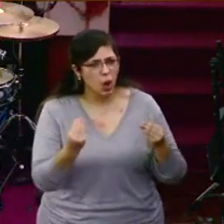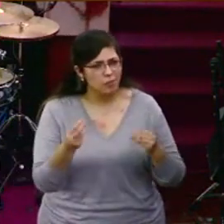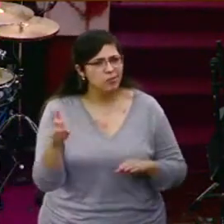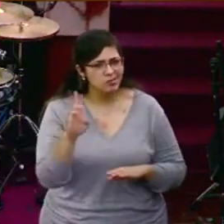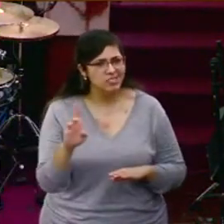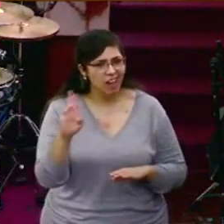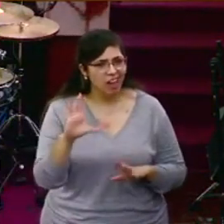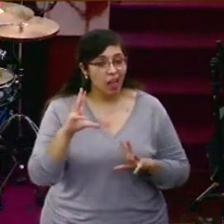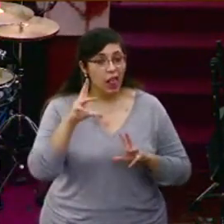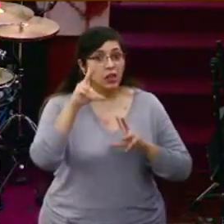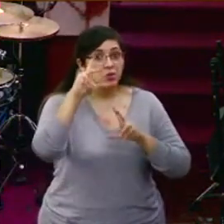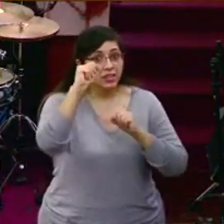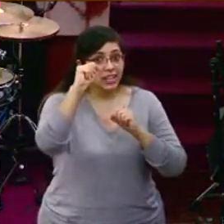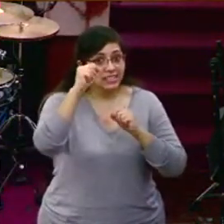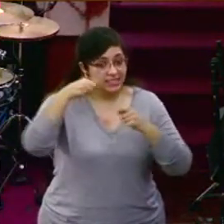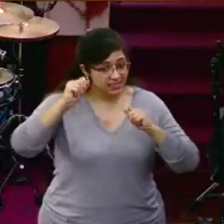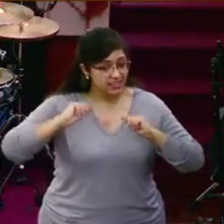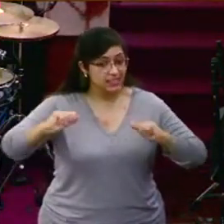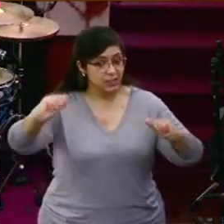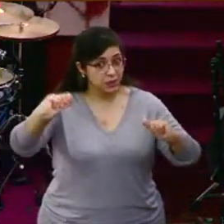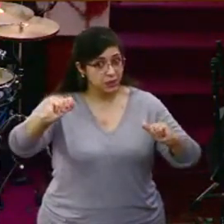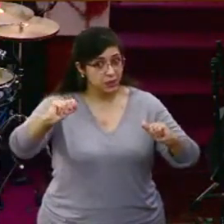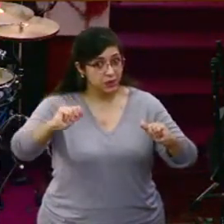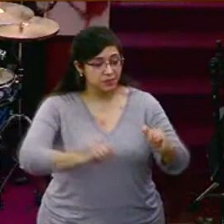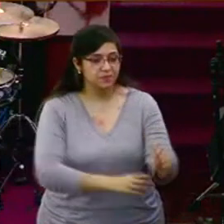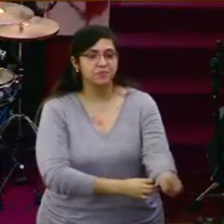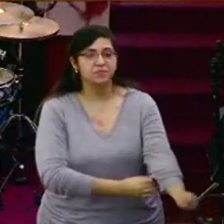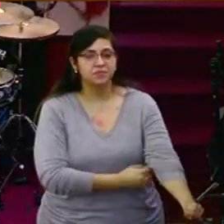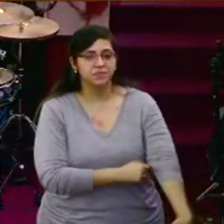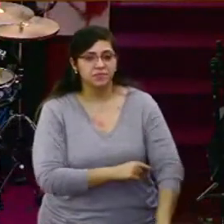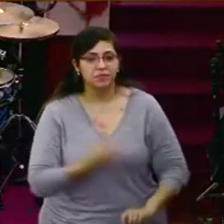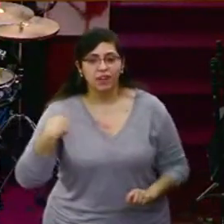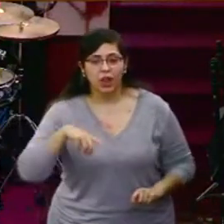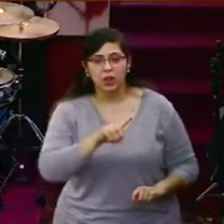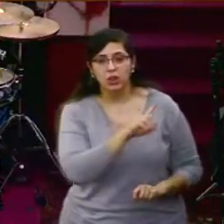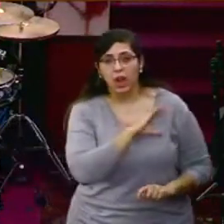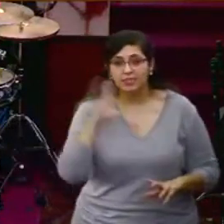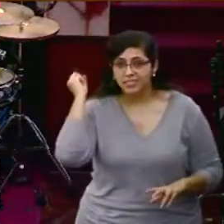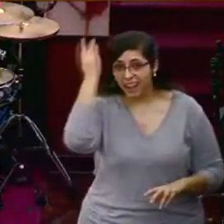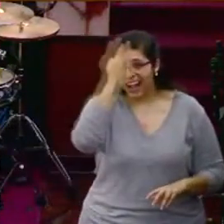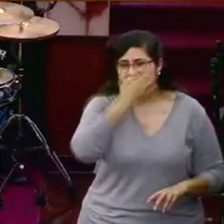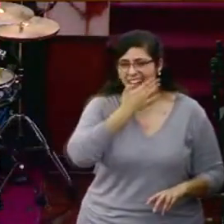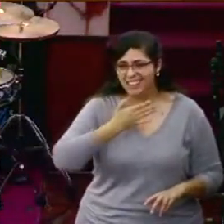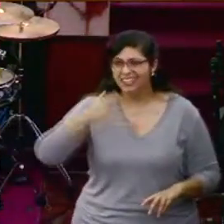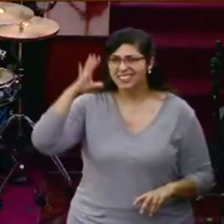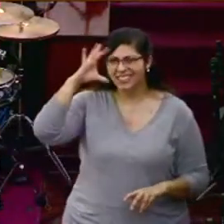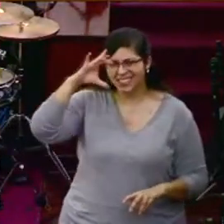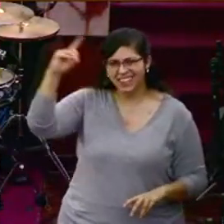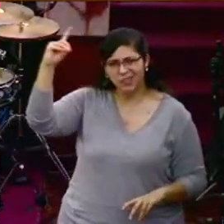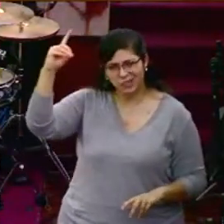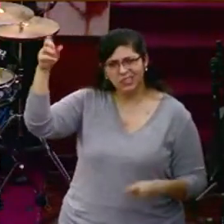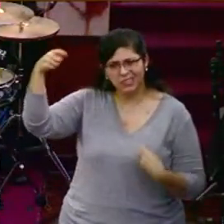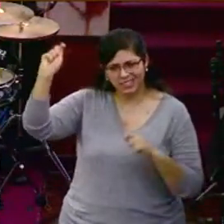viver fortalecidos fortalecidos como viver com a graça que vem do